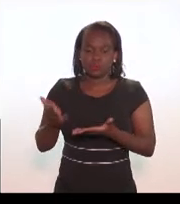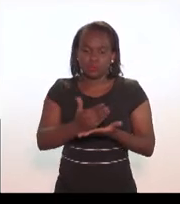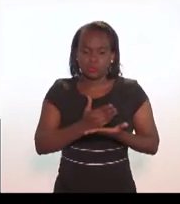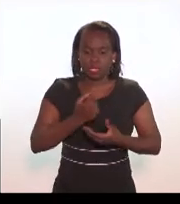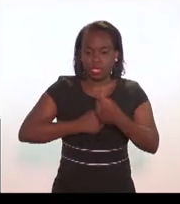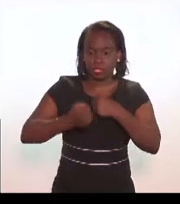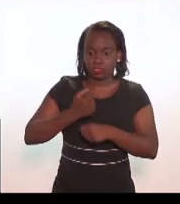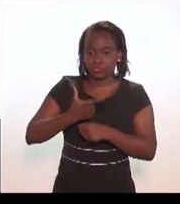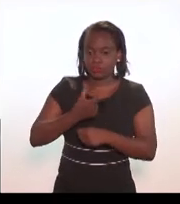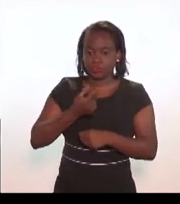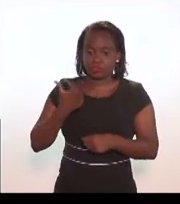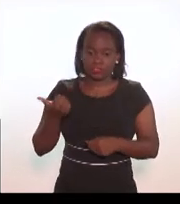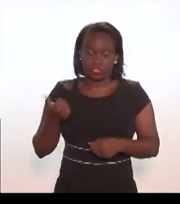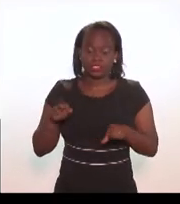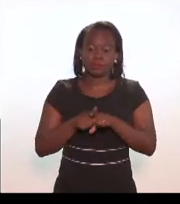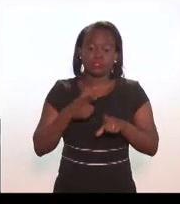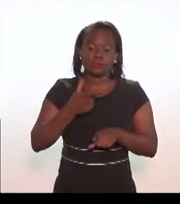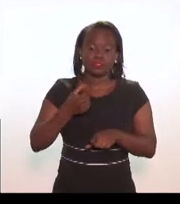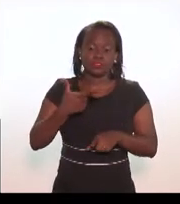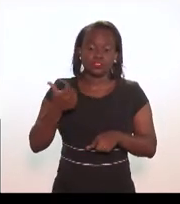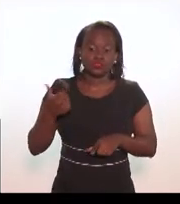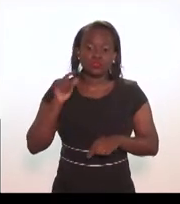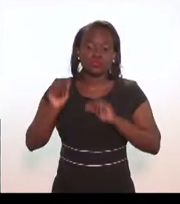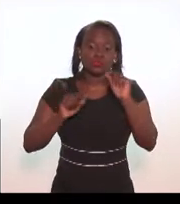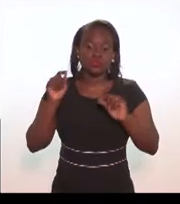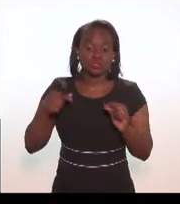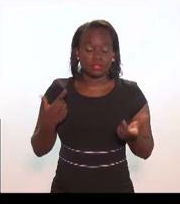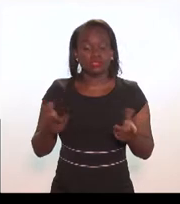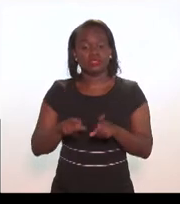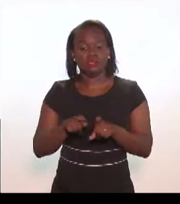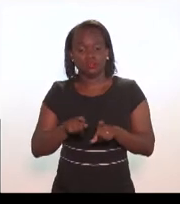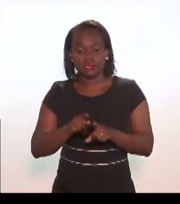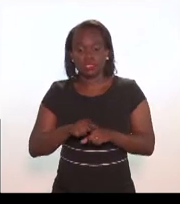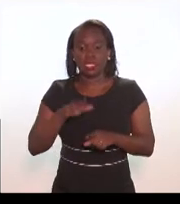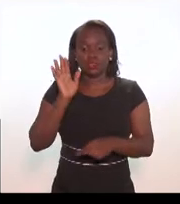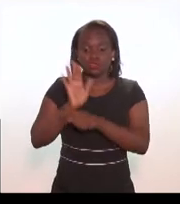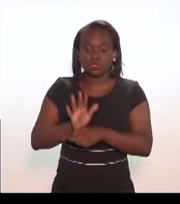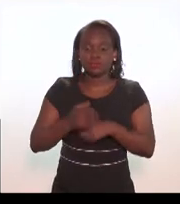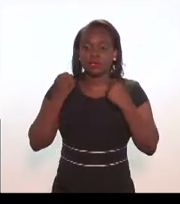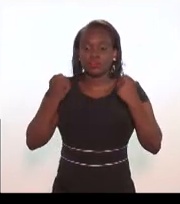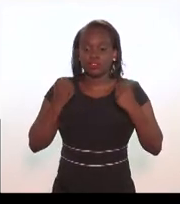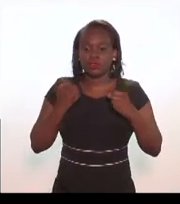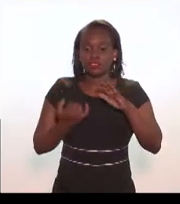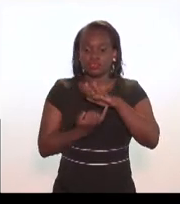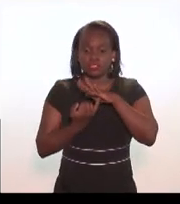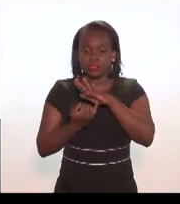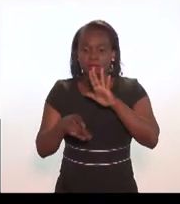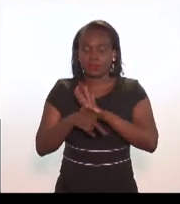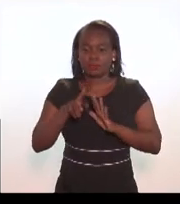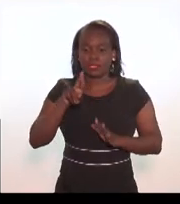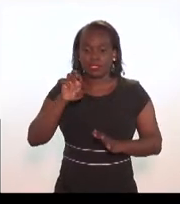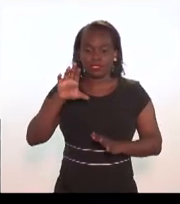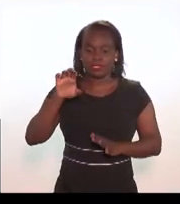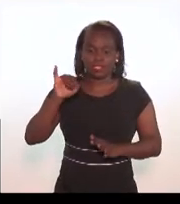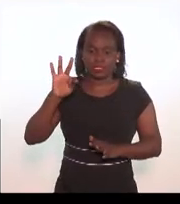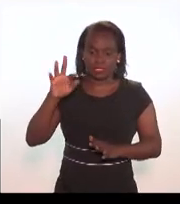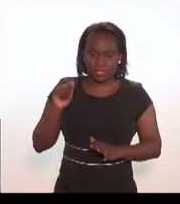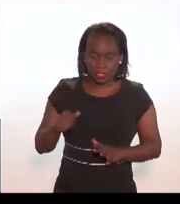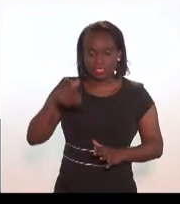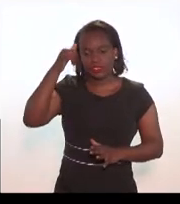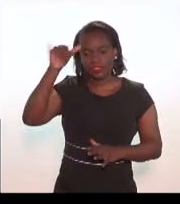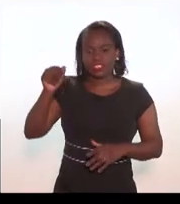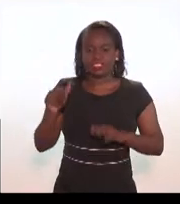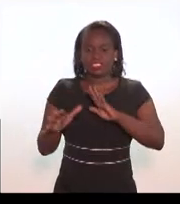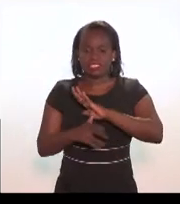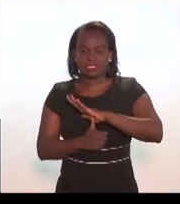quanto perspectivas para 2021, e também da questão do fortalecimento institucional da Receita Estadual no combate à